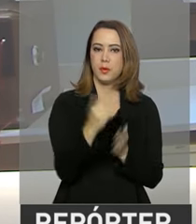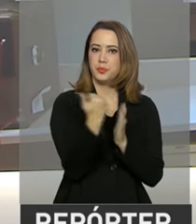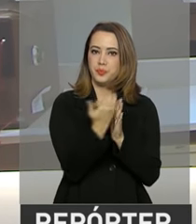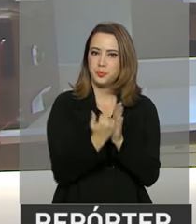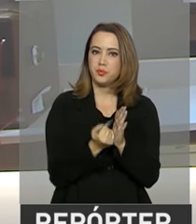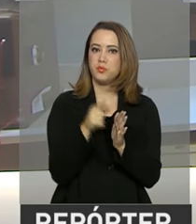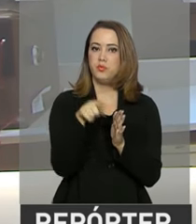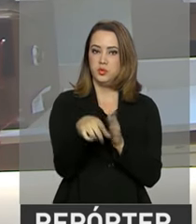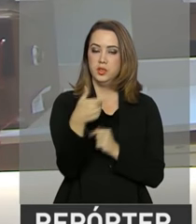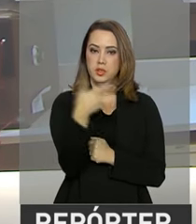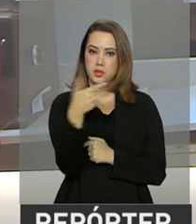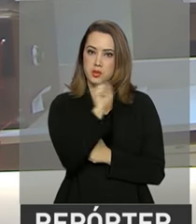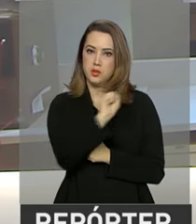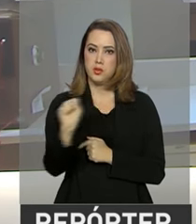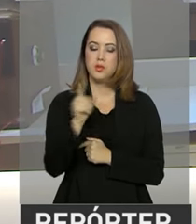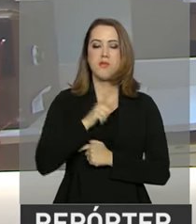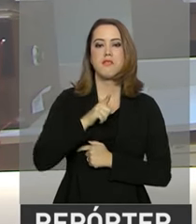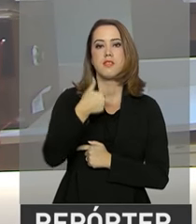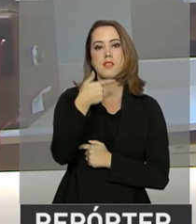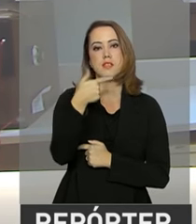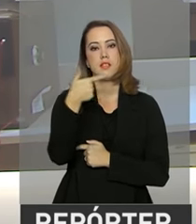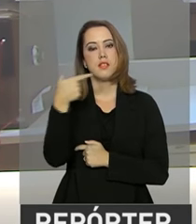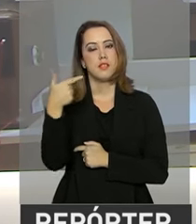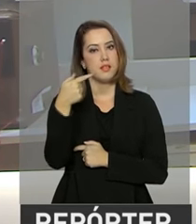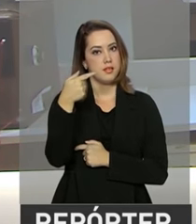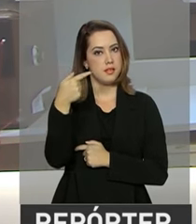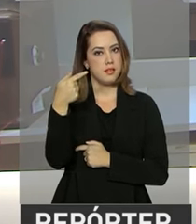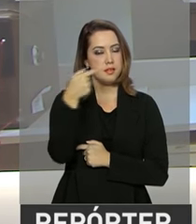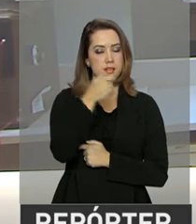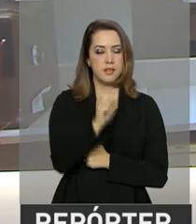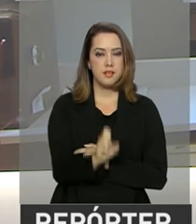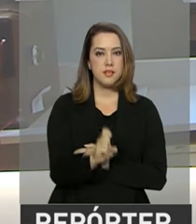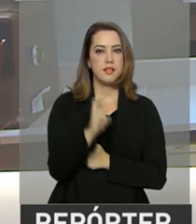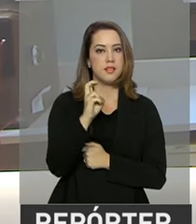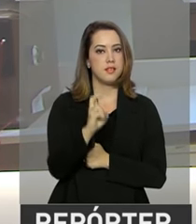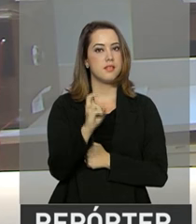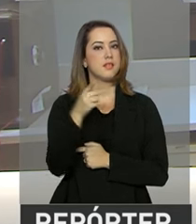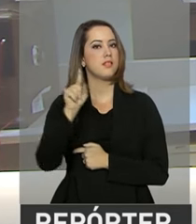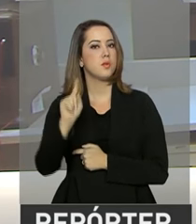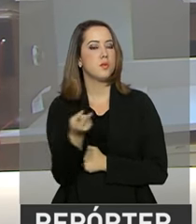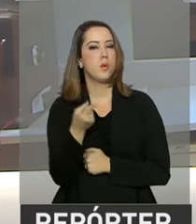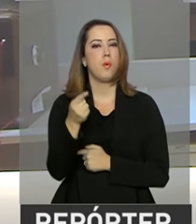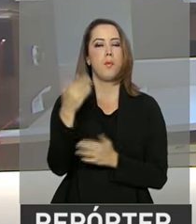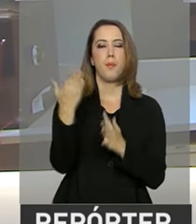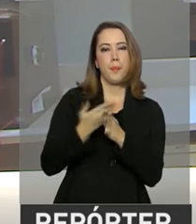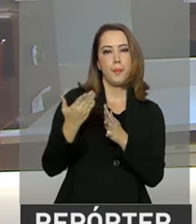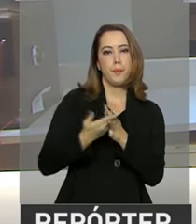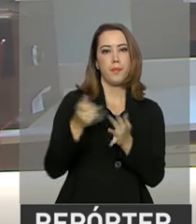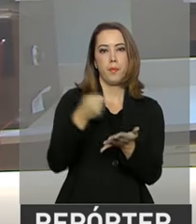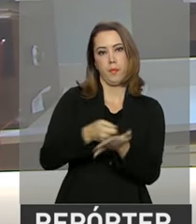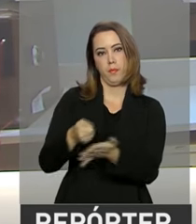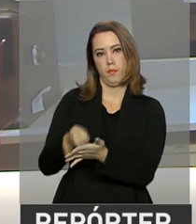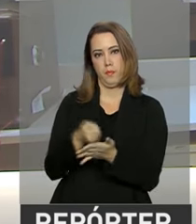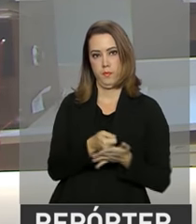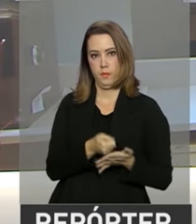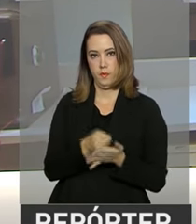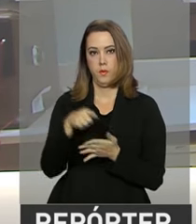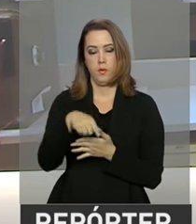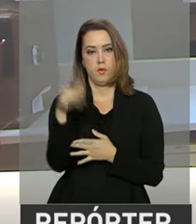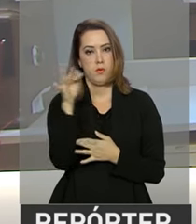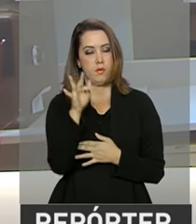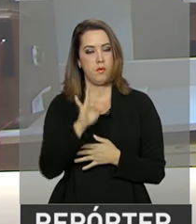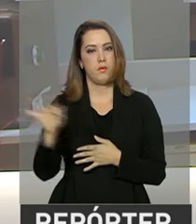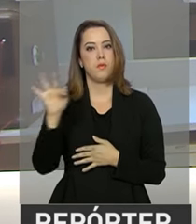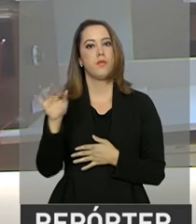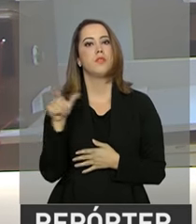este segundo semestre, a oferta é de 75.000 financiamentos em instituições particulares de educação superior. Participaram